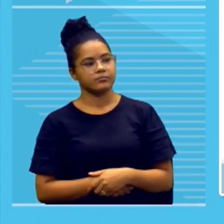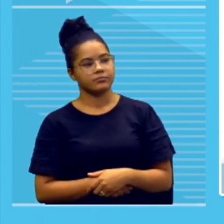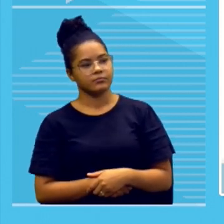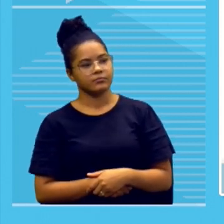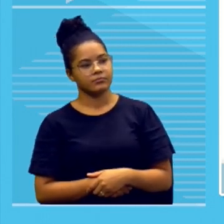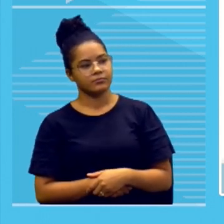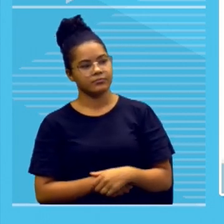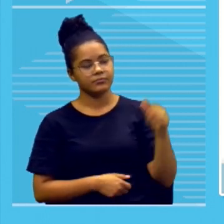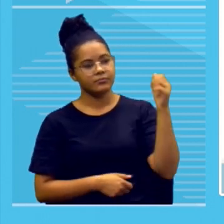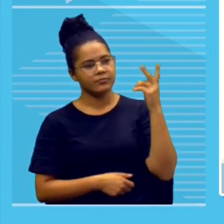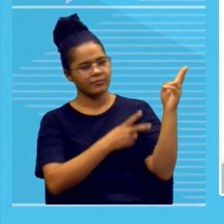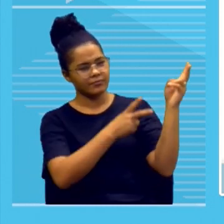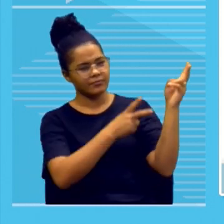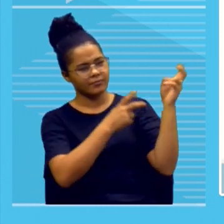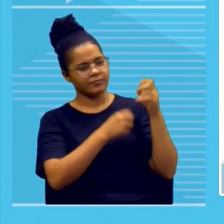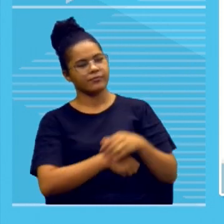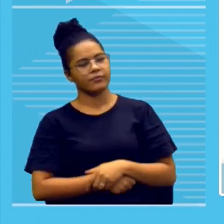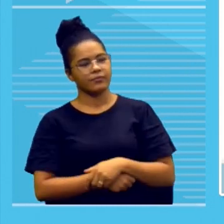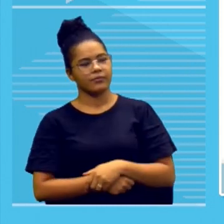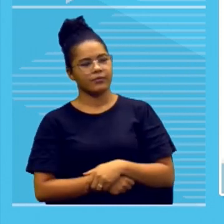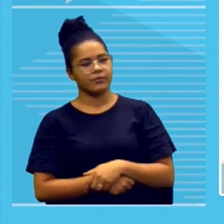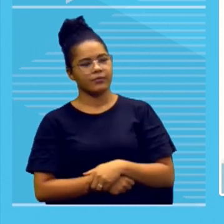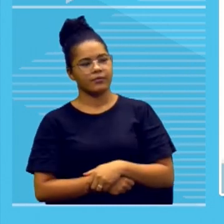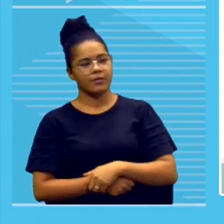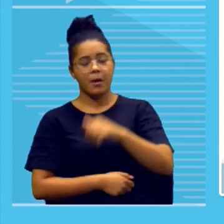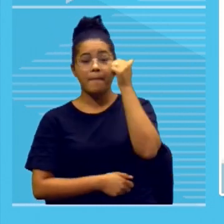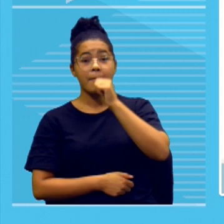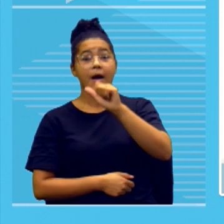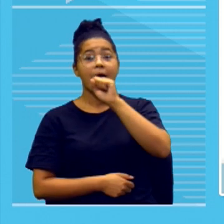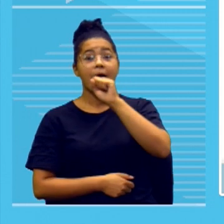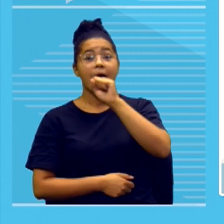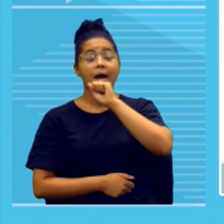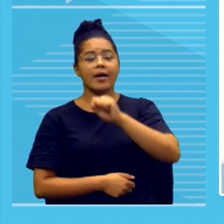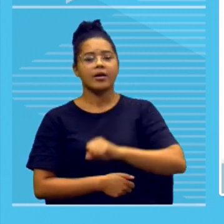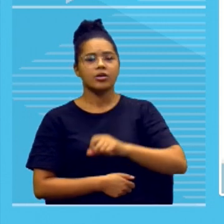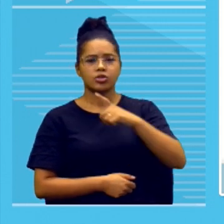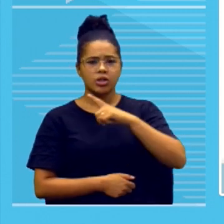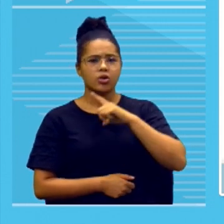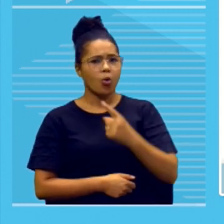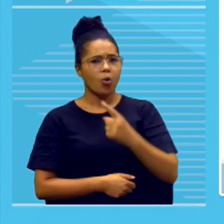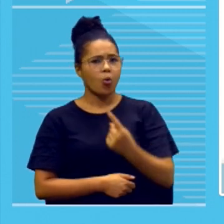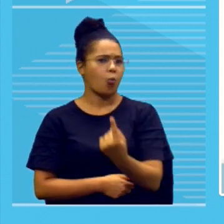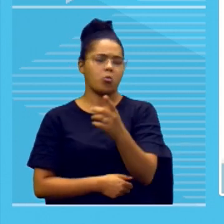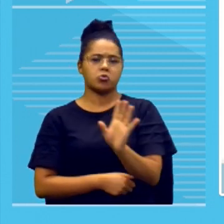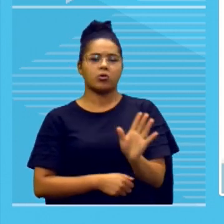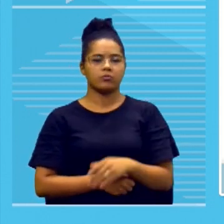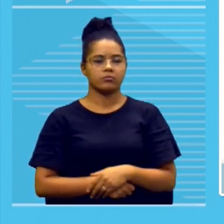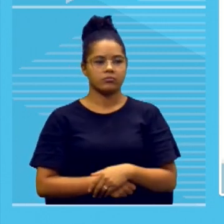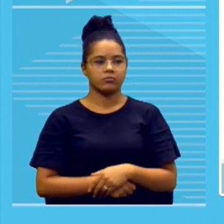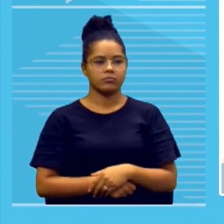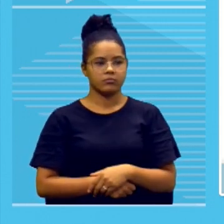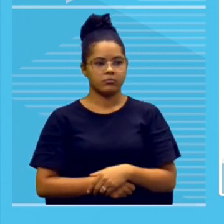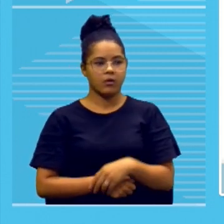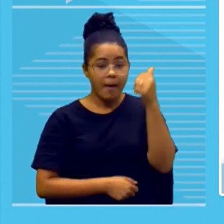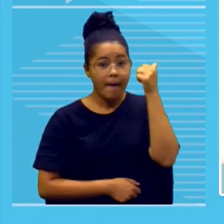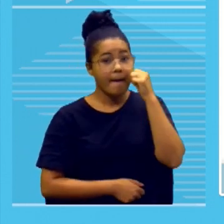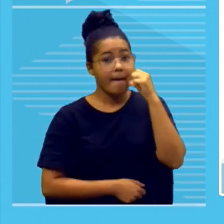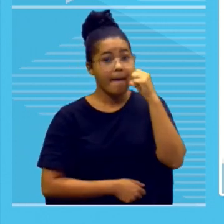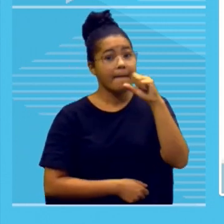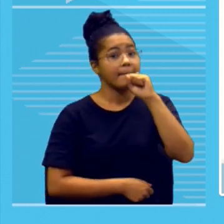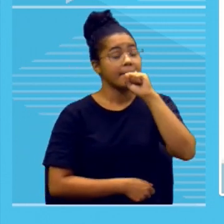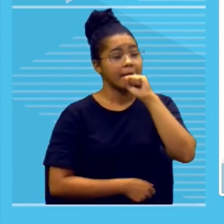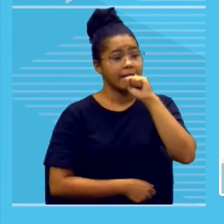Ei, mamãe, só tem uma, a senhora pediu duas. Mãe, ei, mãe. Mãe,